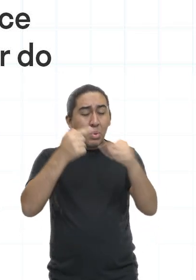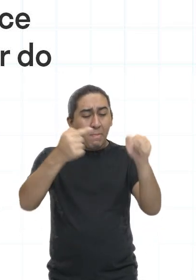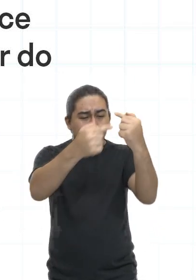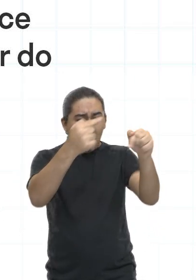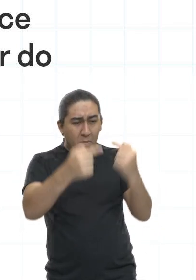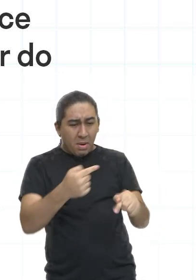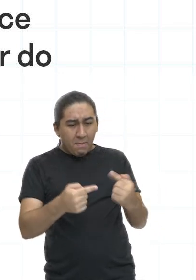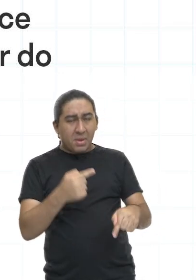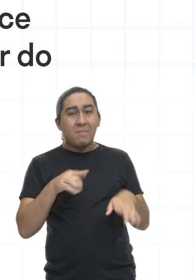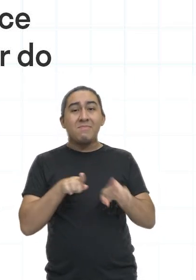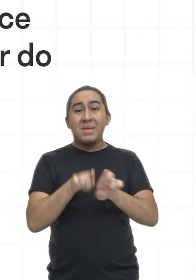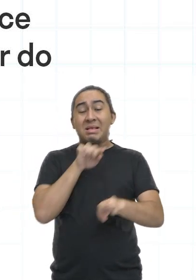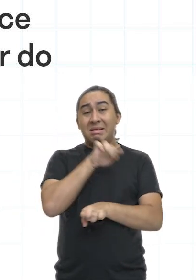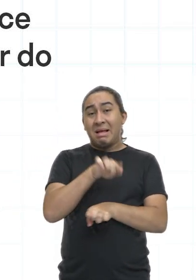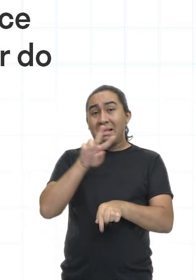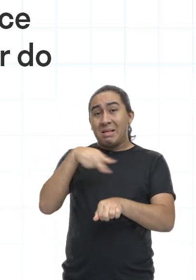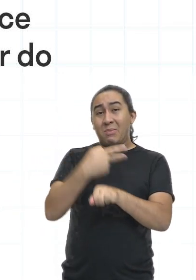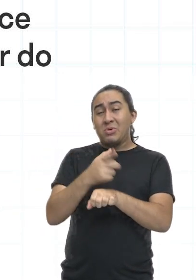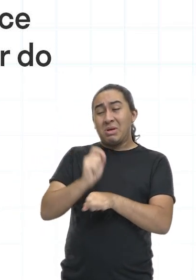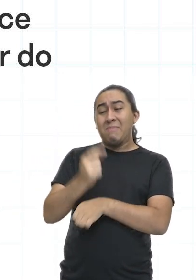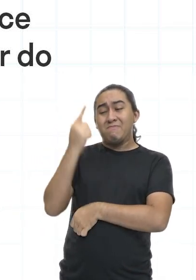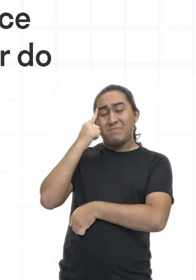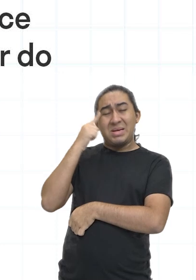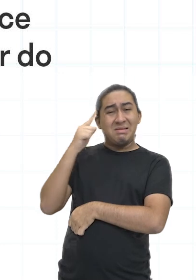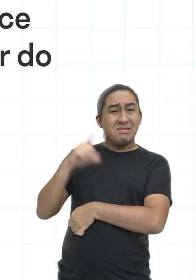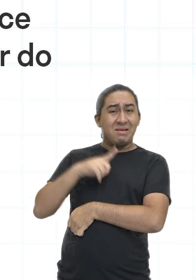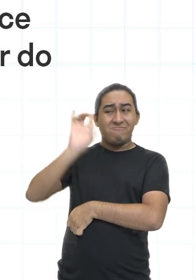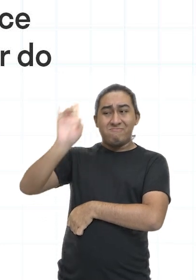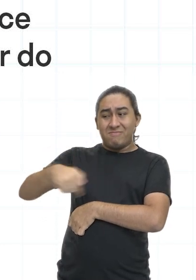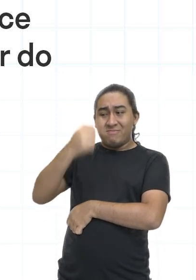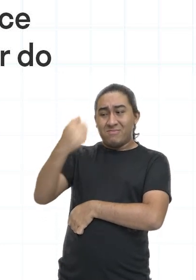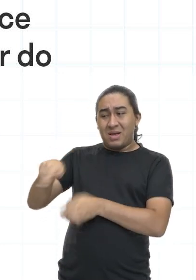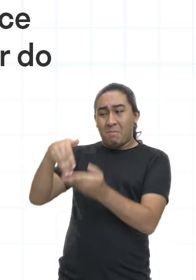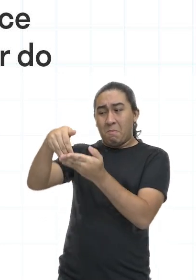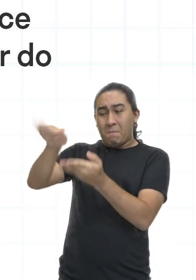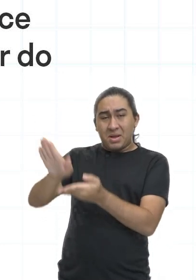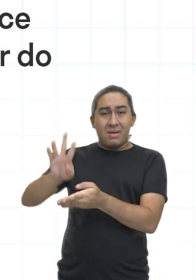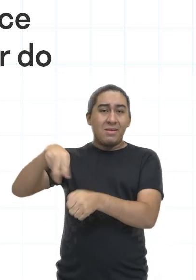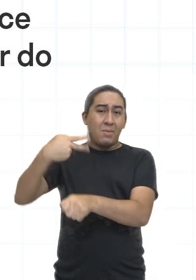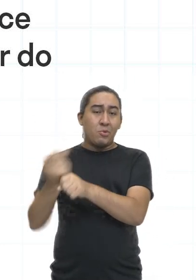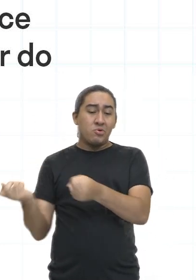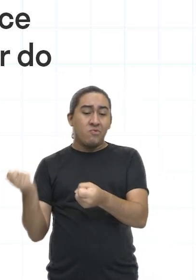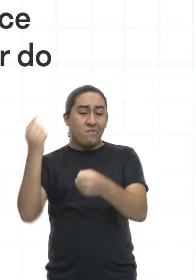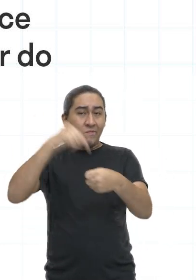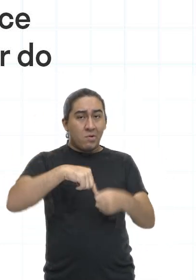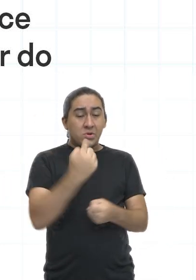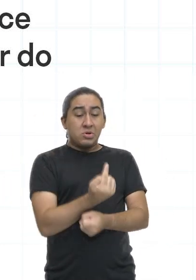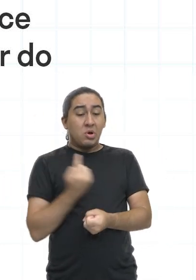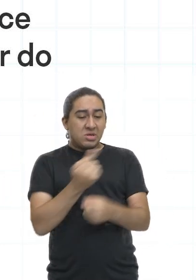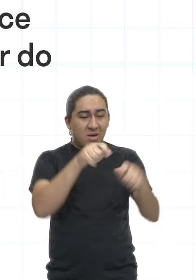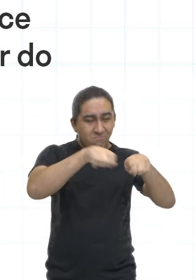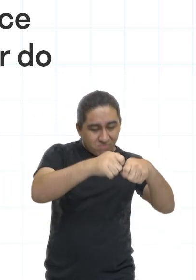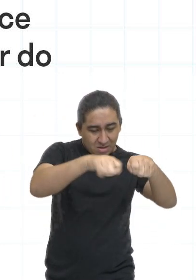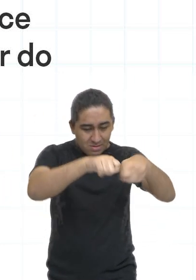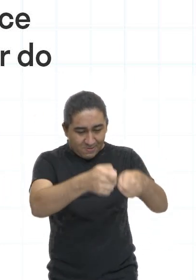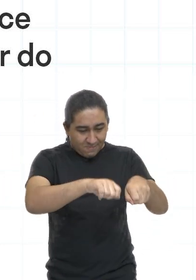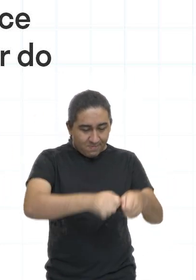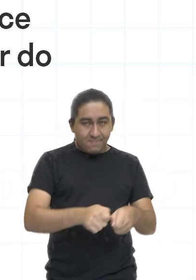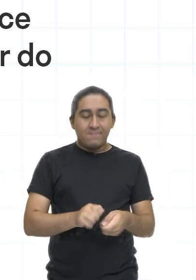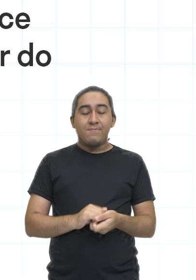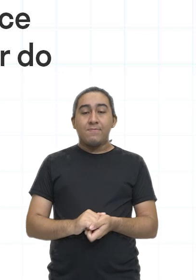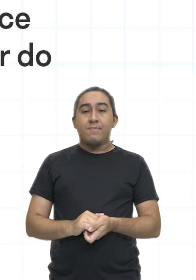que havia criado, inclusive o próprio homem, até ficar novamente sozinha.